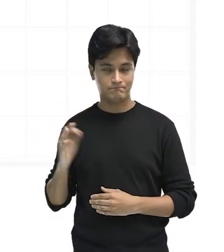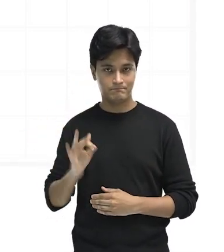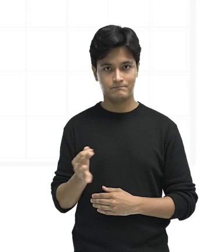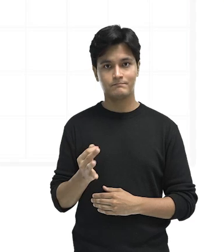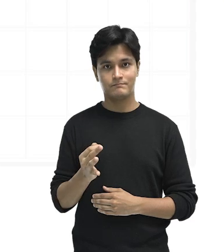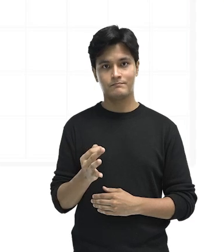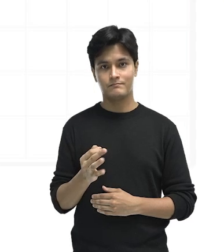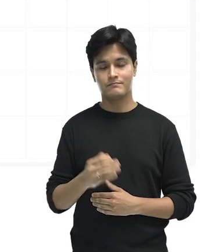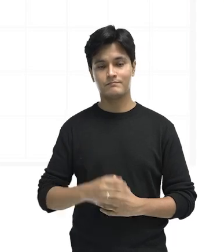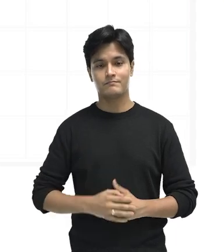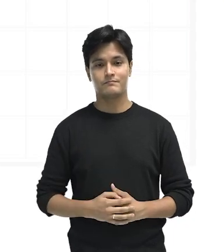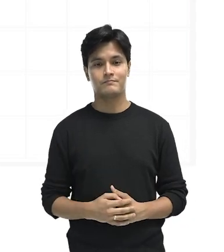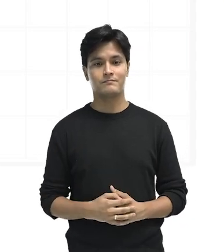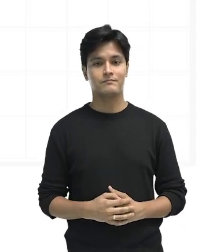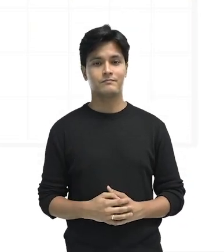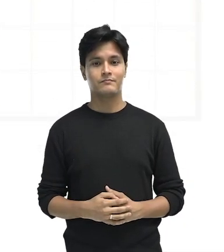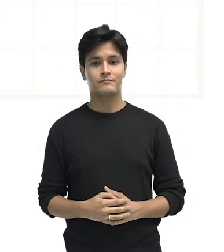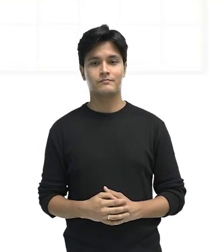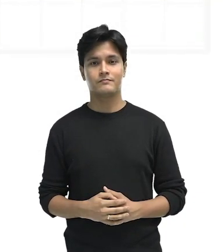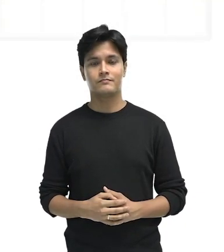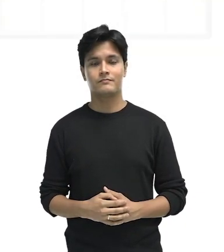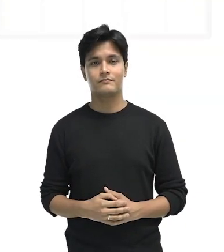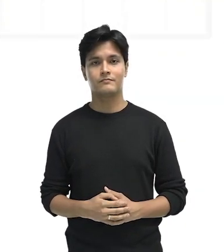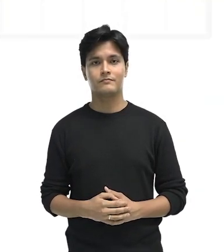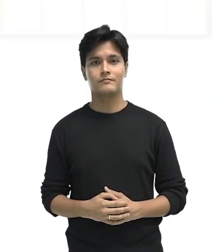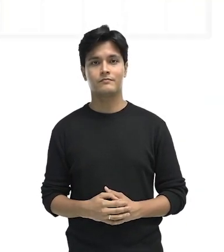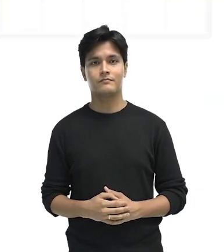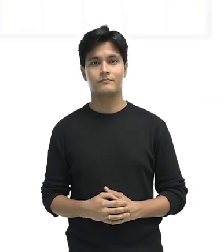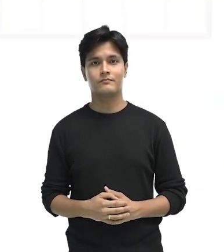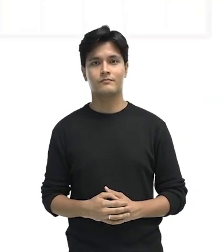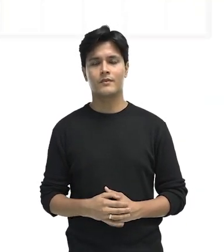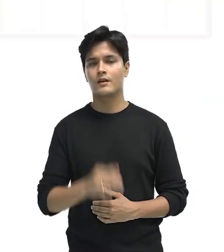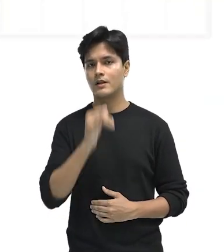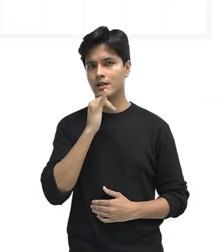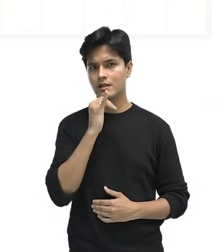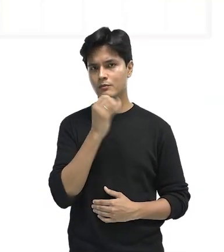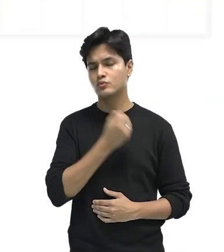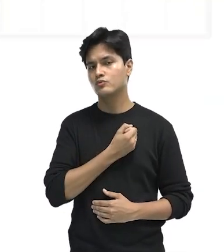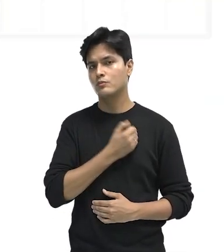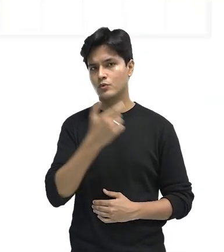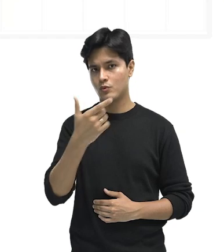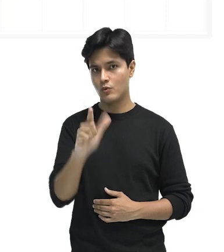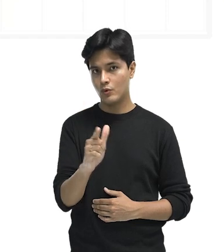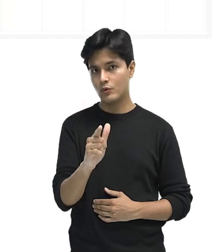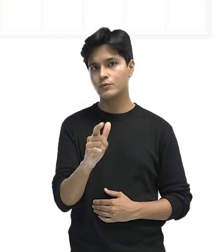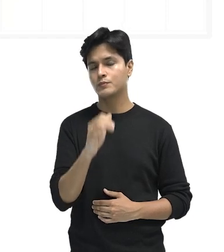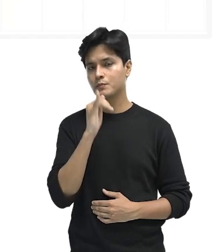em especial aqui. Vamos supor que eu tivesse um outro número aqui, sei lá,